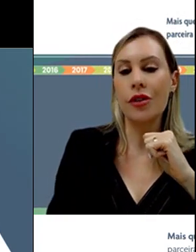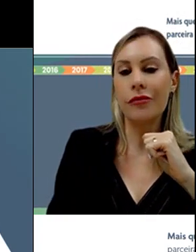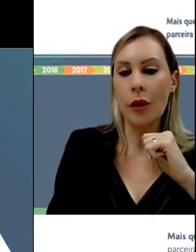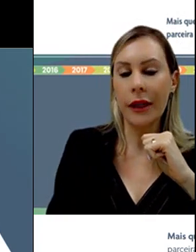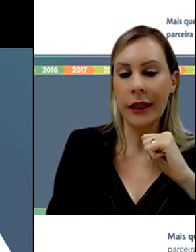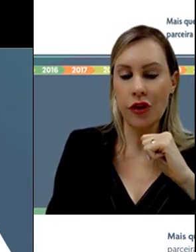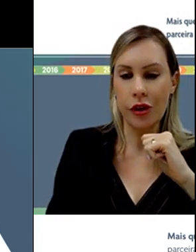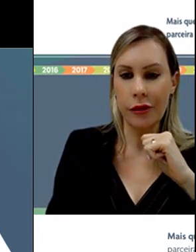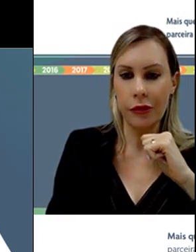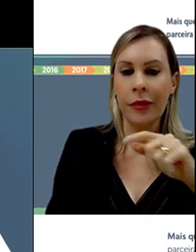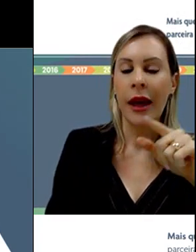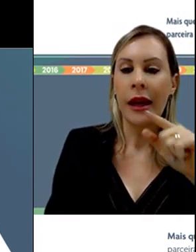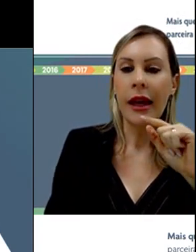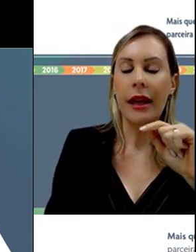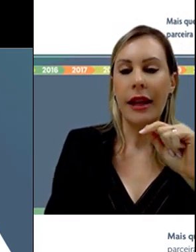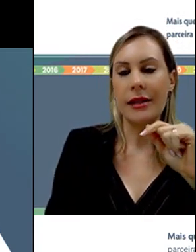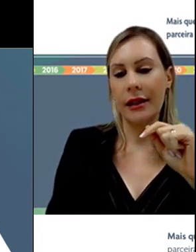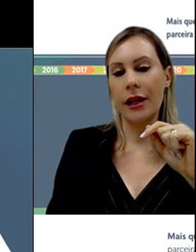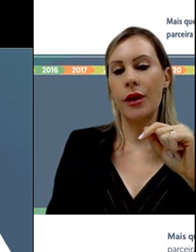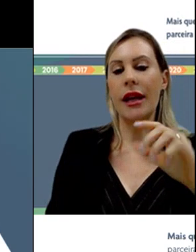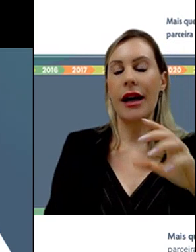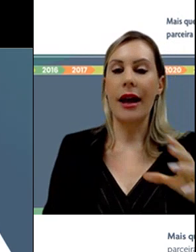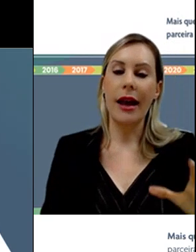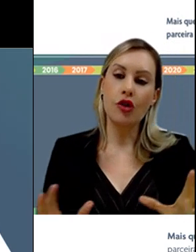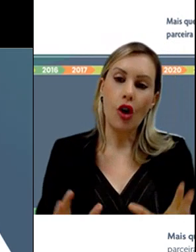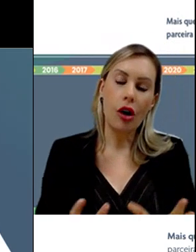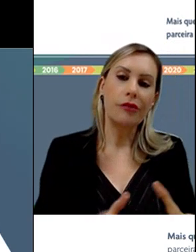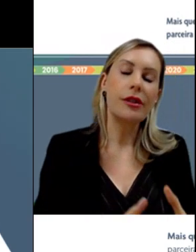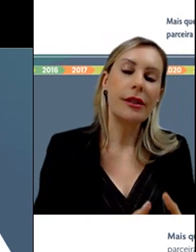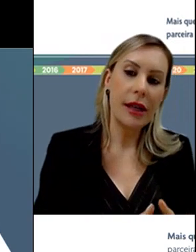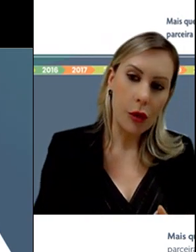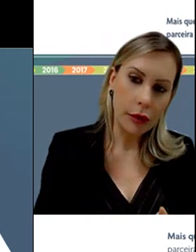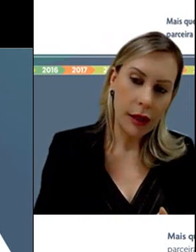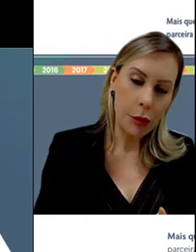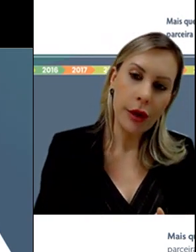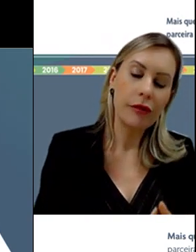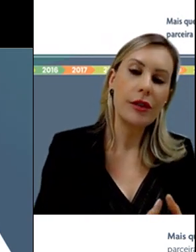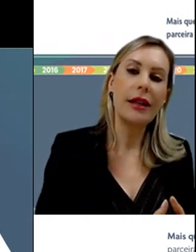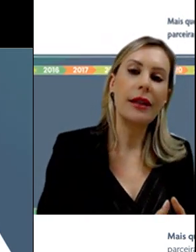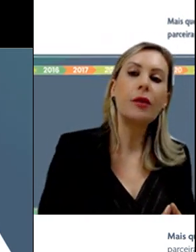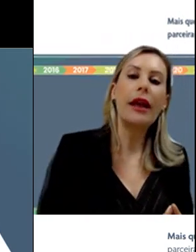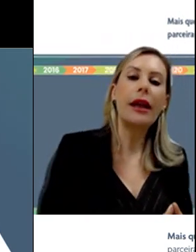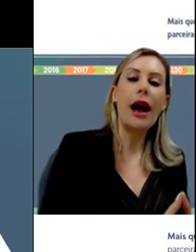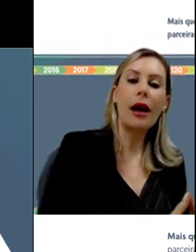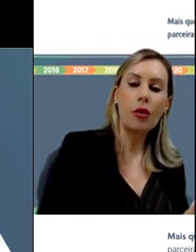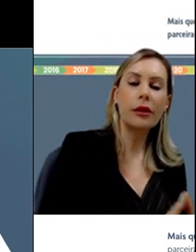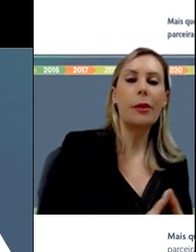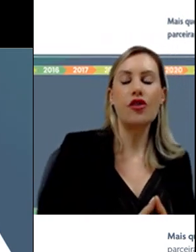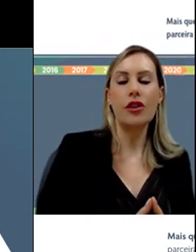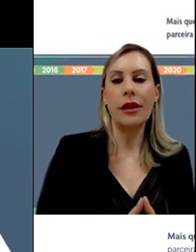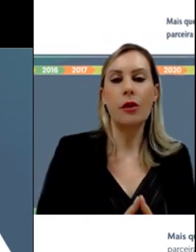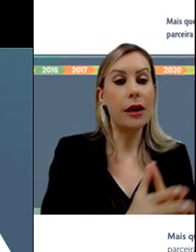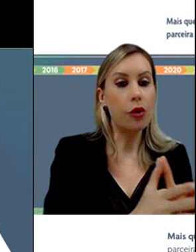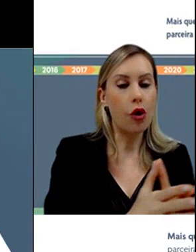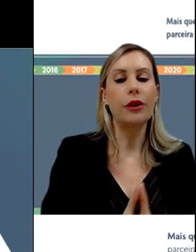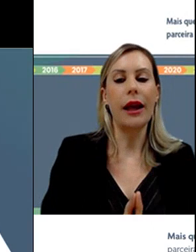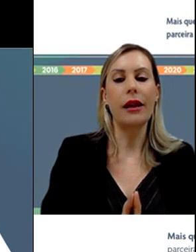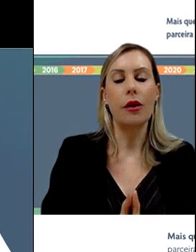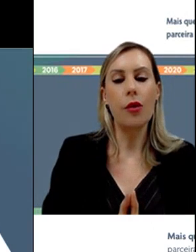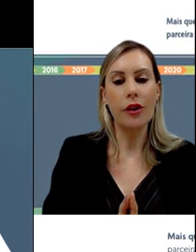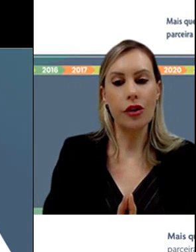como ativo alternativo. E nessa categoria, é só você que contribui. Você não tem a contrapartida da